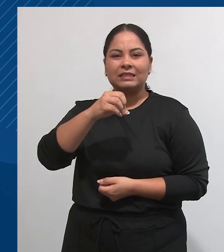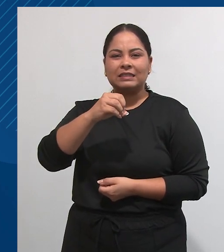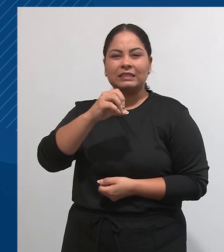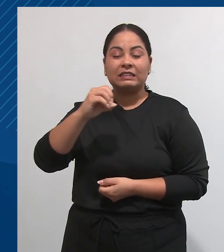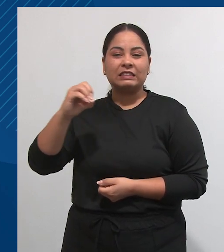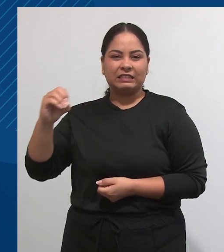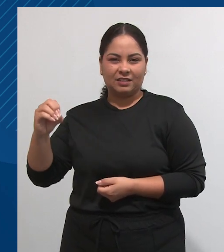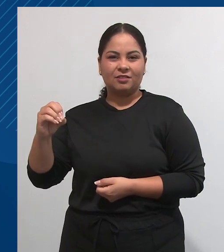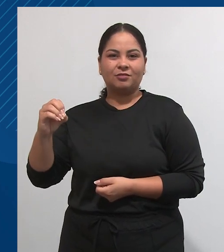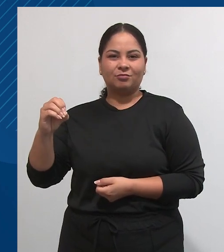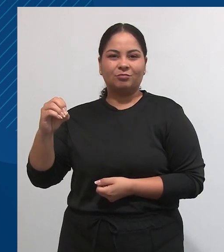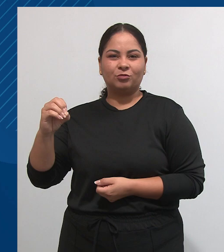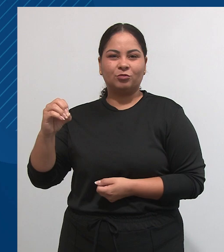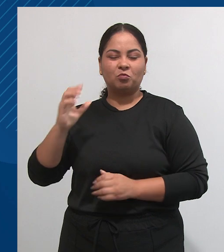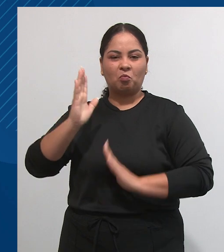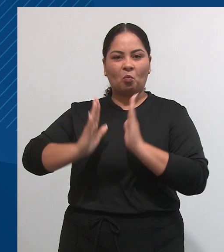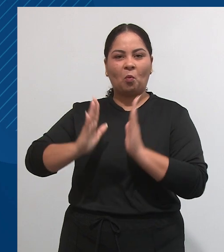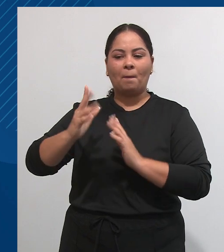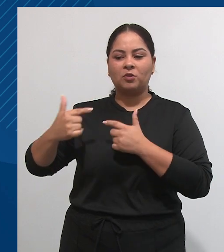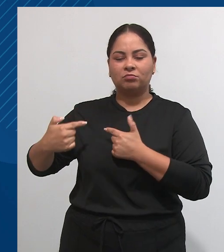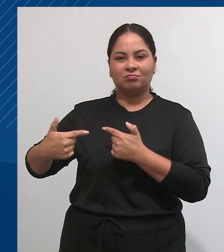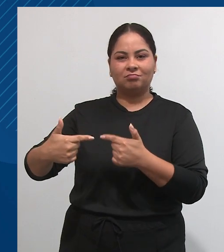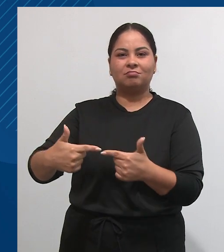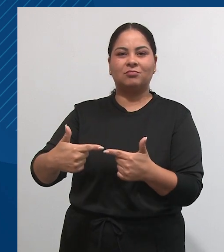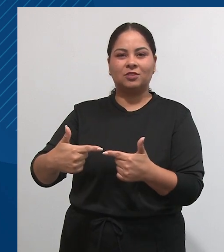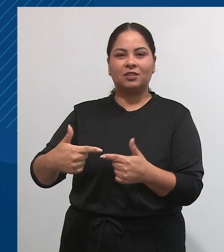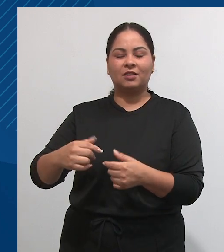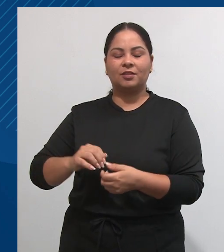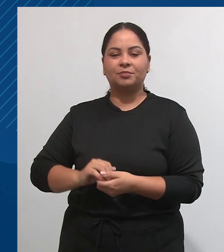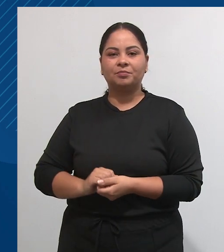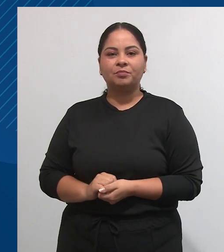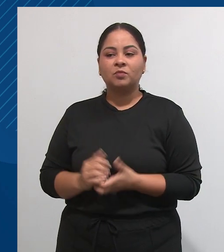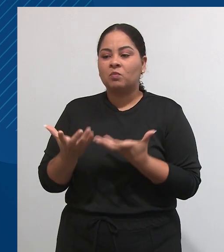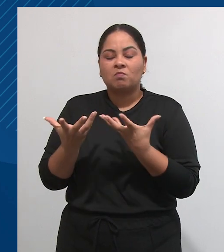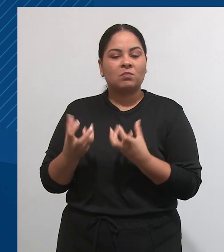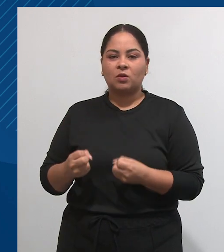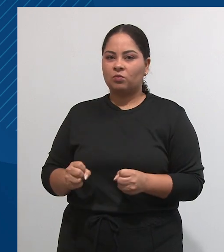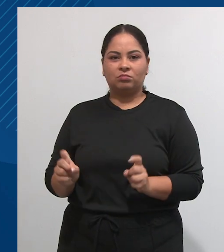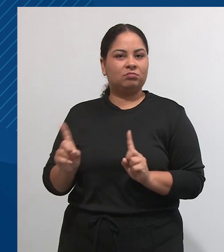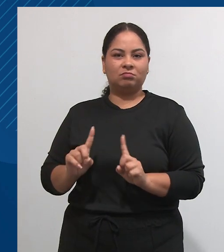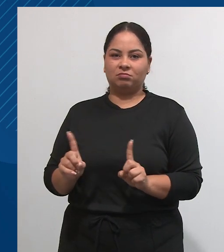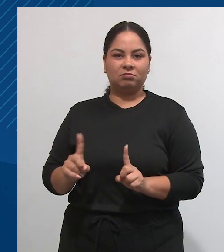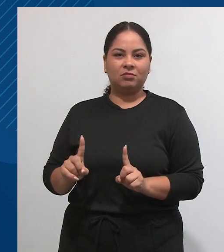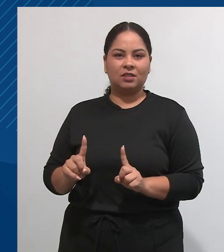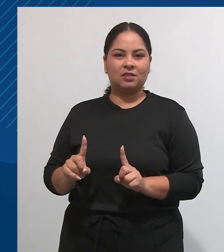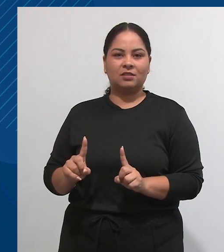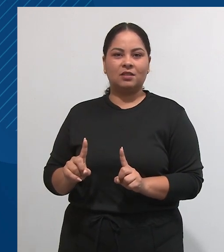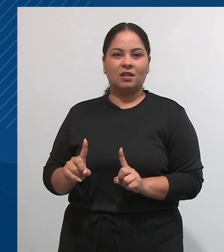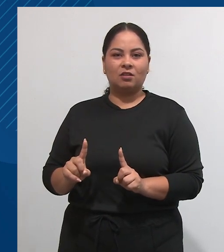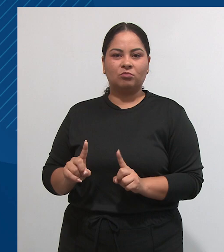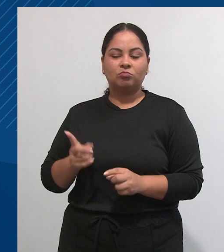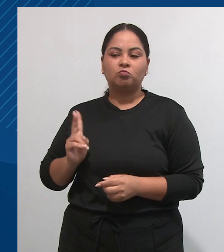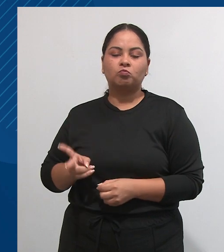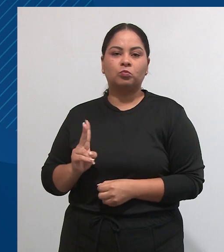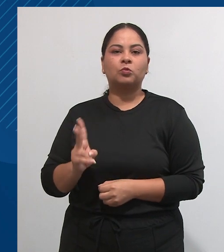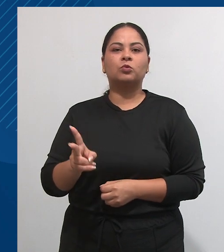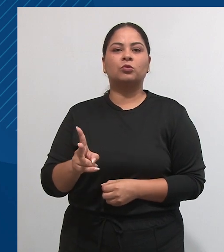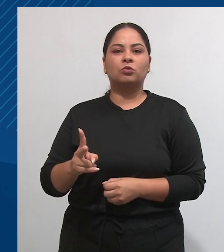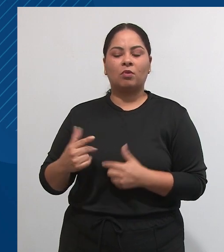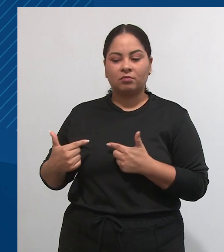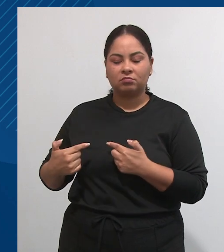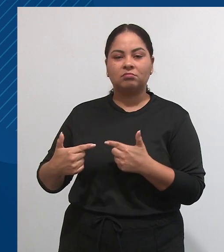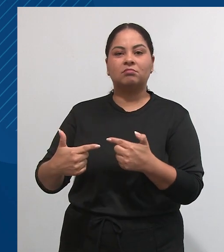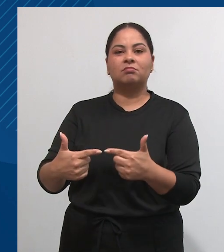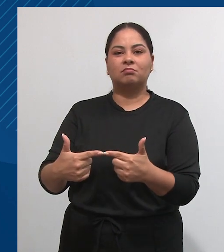se renderam, né, foram recuando até o rio, próximo ao Rio Negro. E hoje,